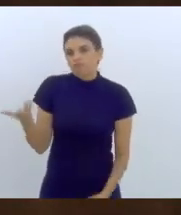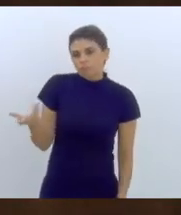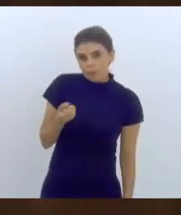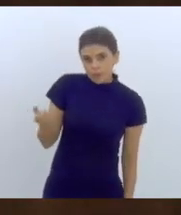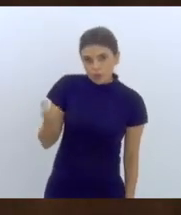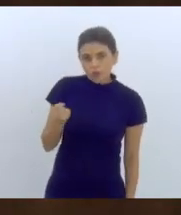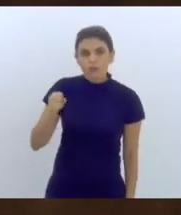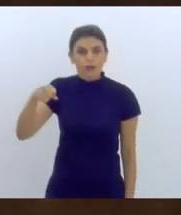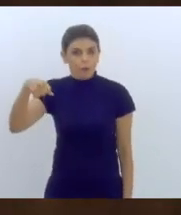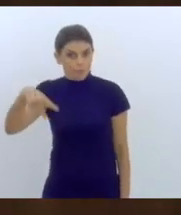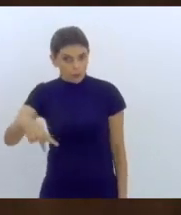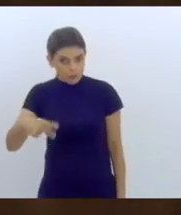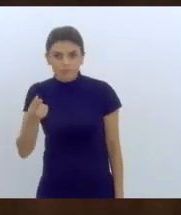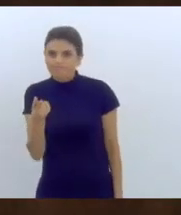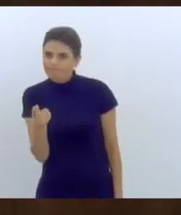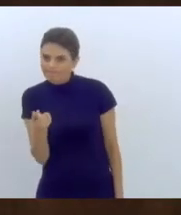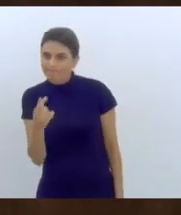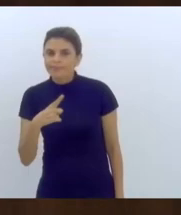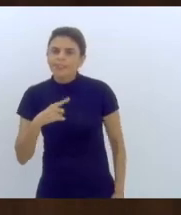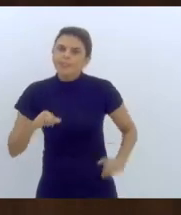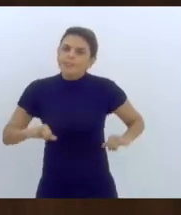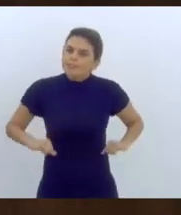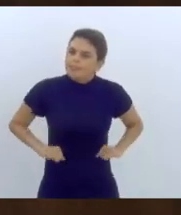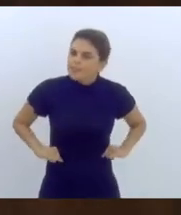vêm sofrendo